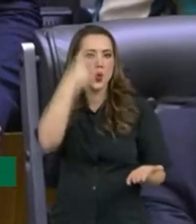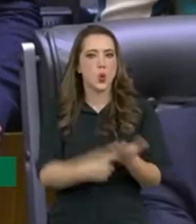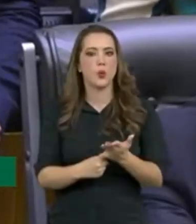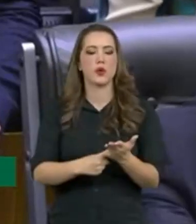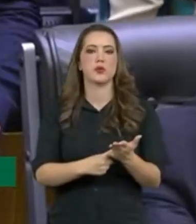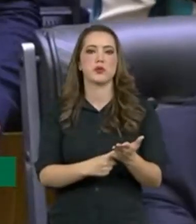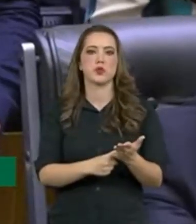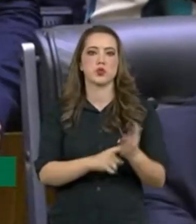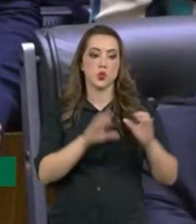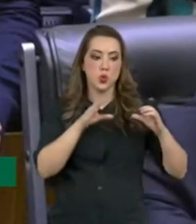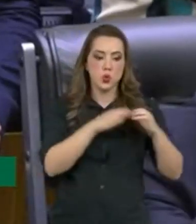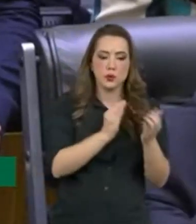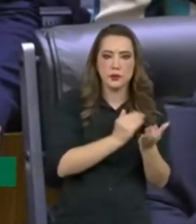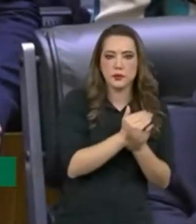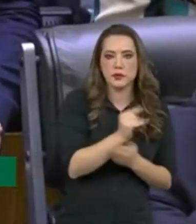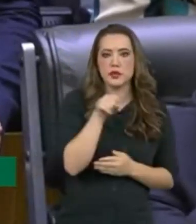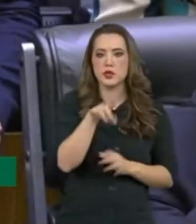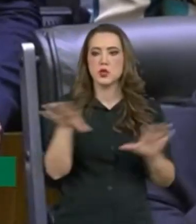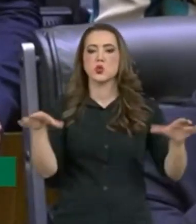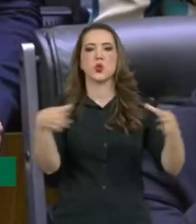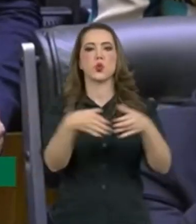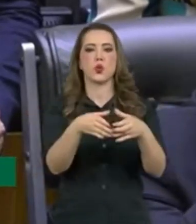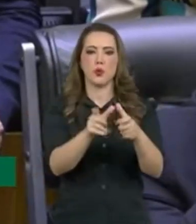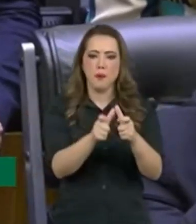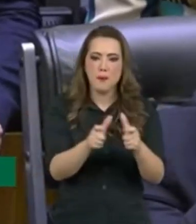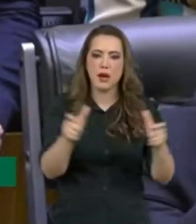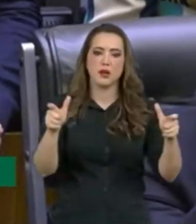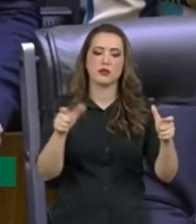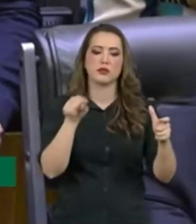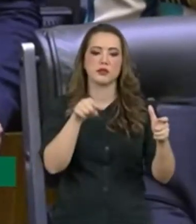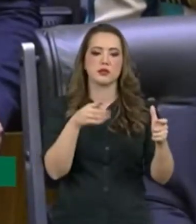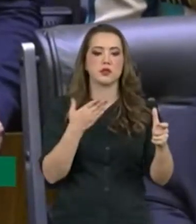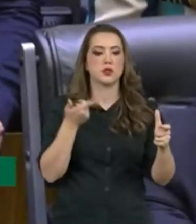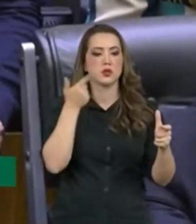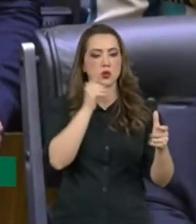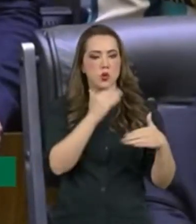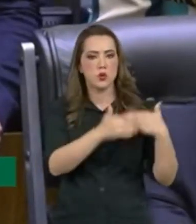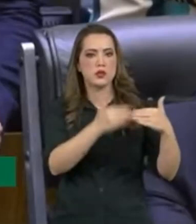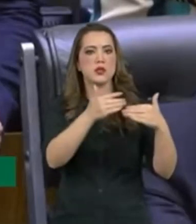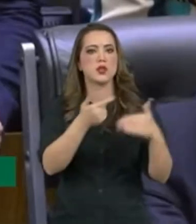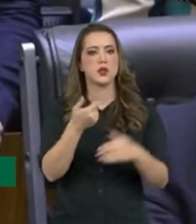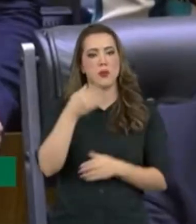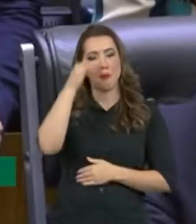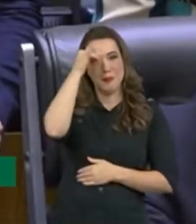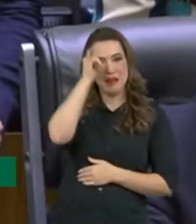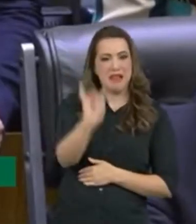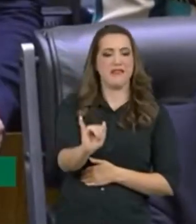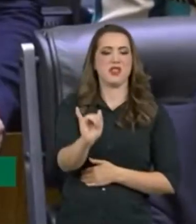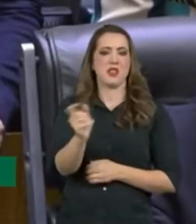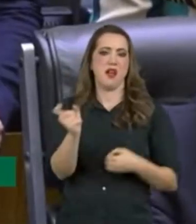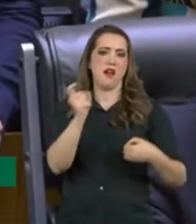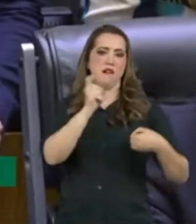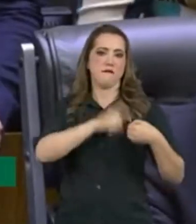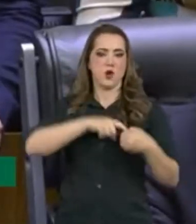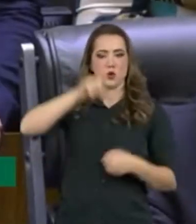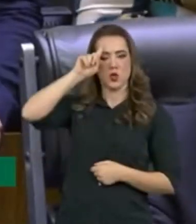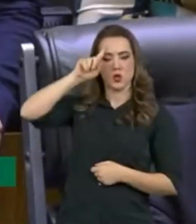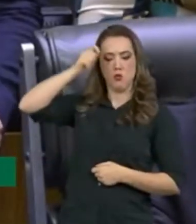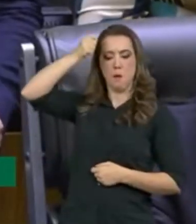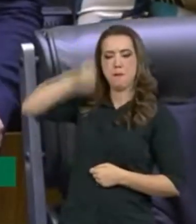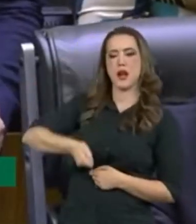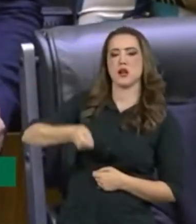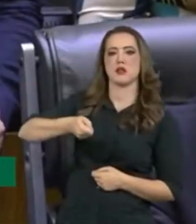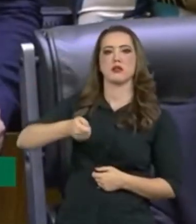minhas origens. Esta frente se consolidou para impedir o retorno do autoritarismo no